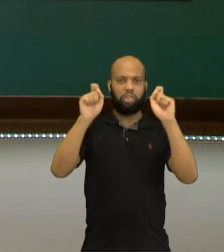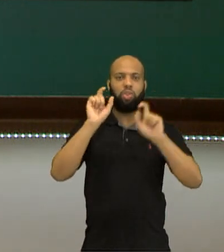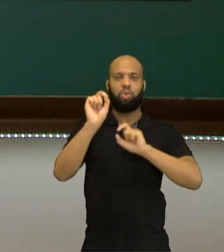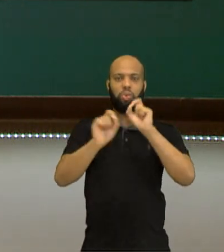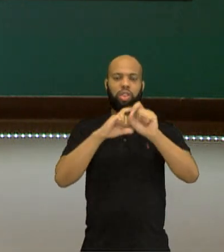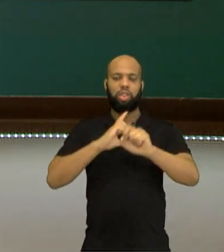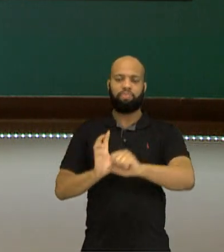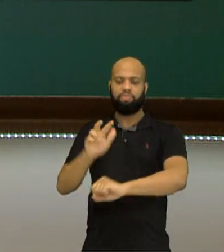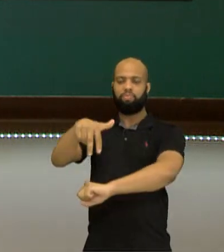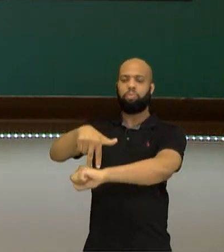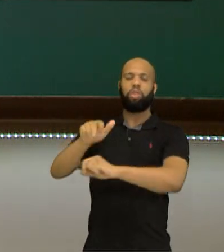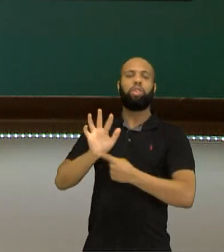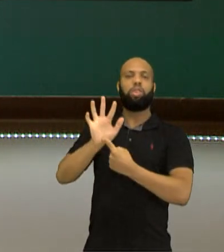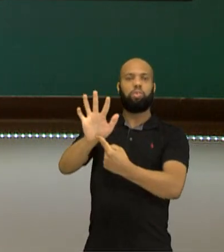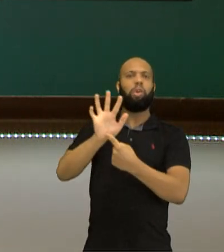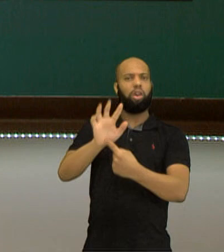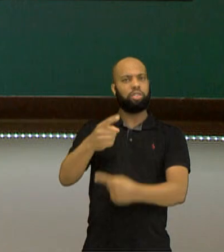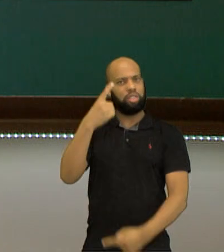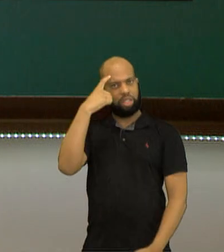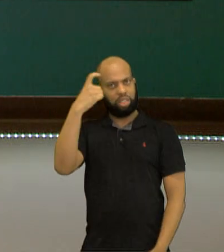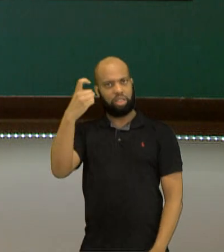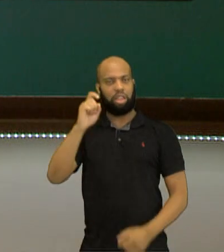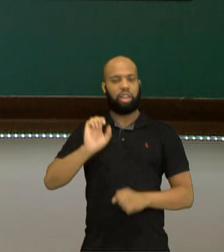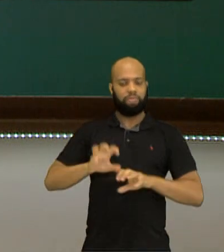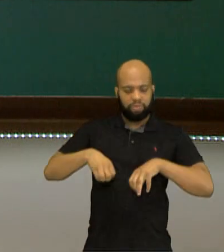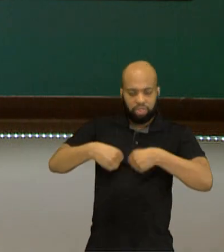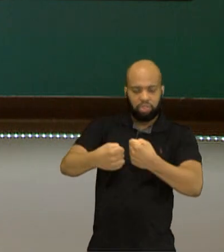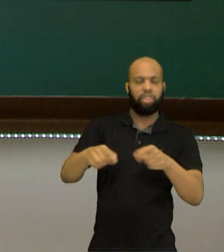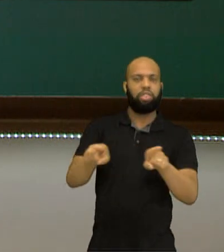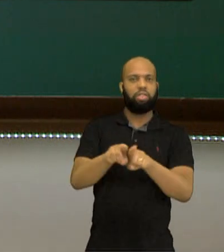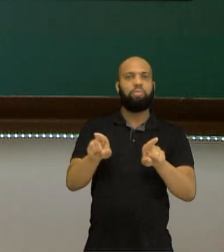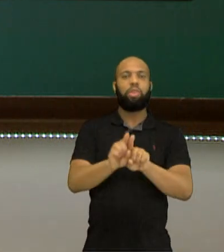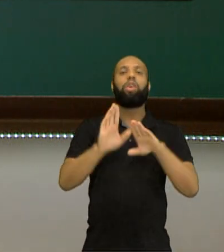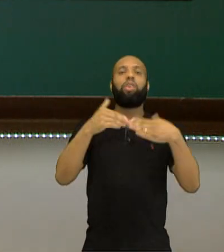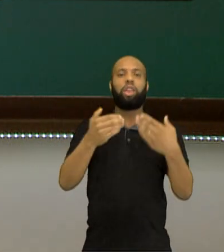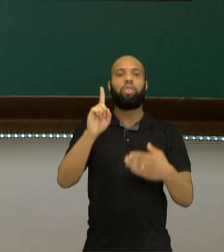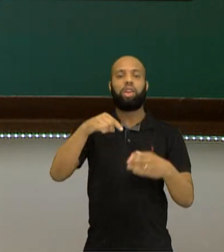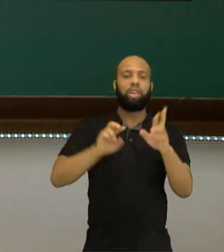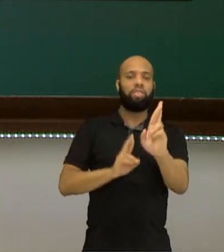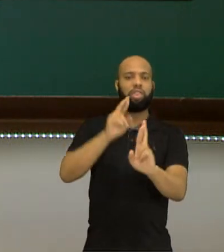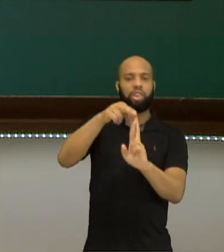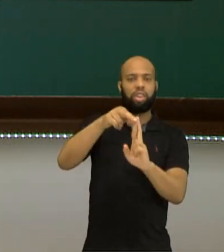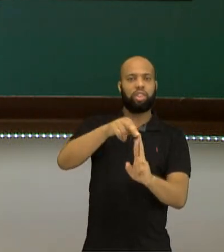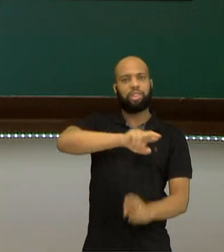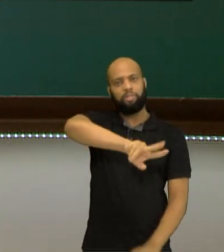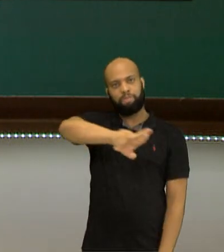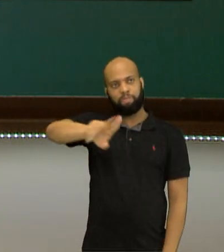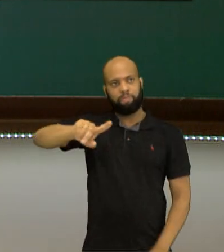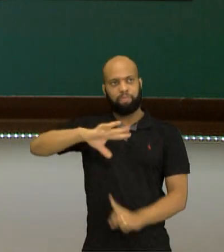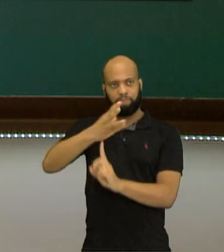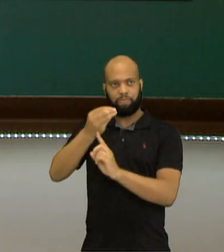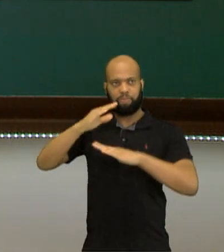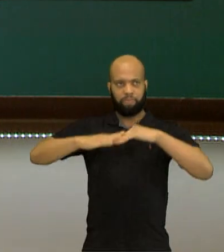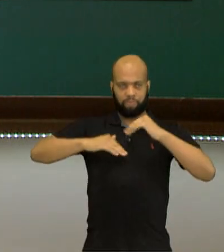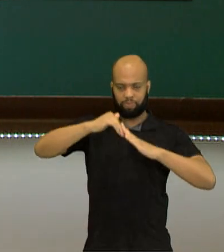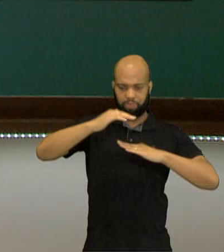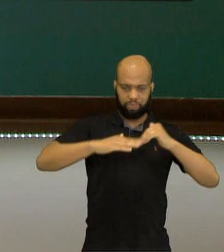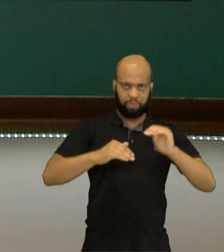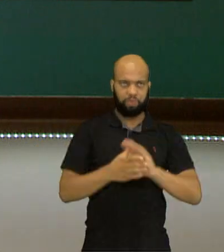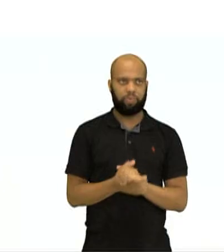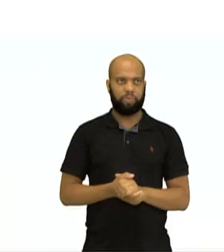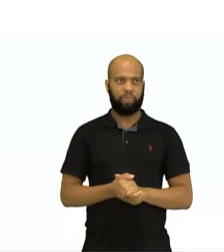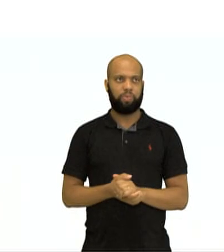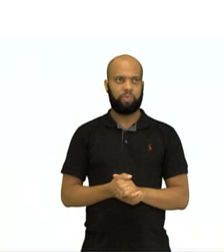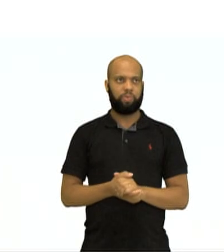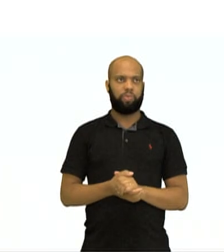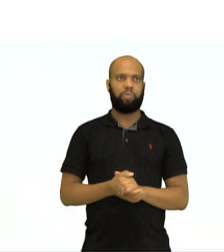frente de uma ideia e a defende, né? Então esse manifesto vai servir como referência para muitos artistas. Livrem o